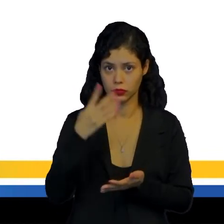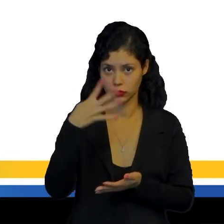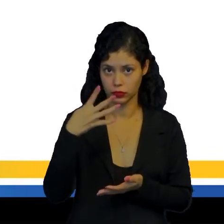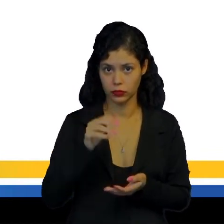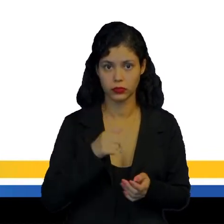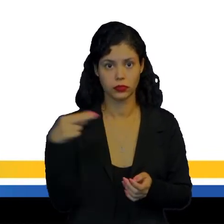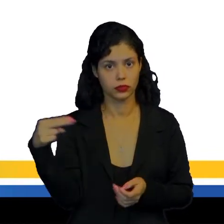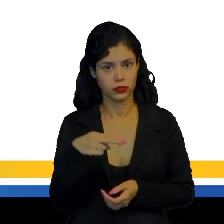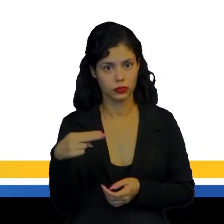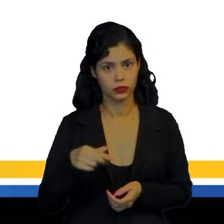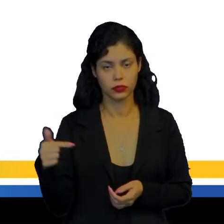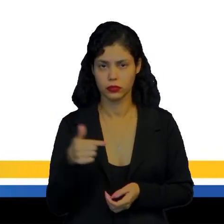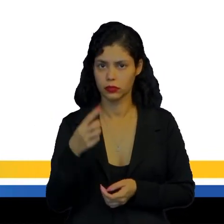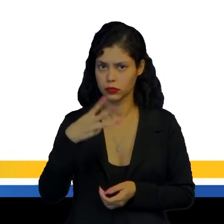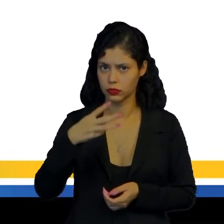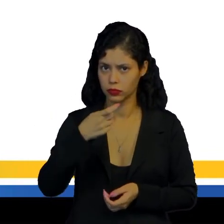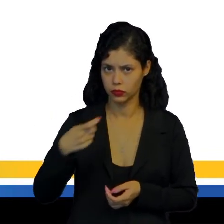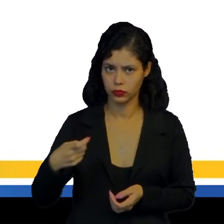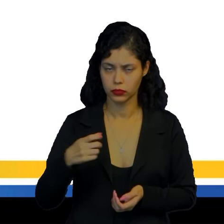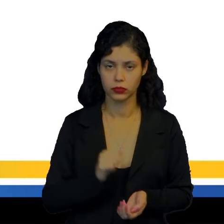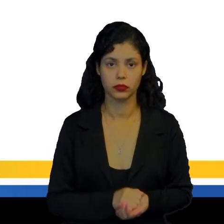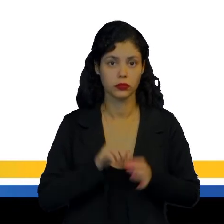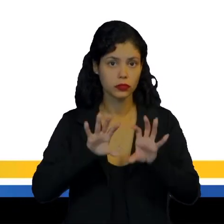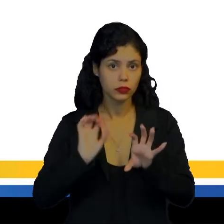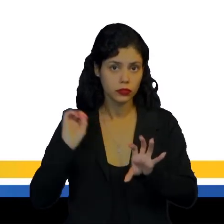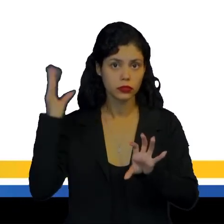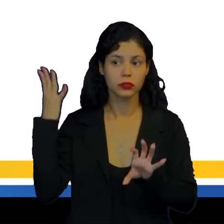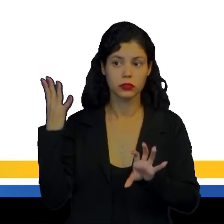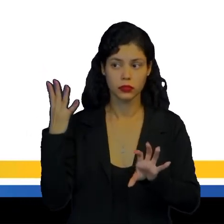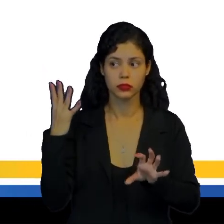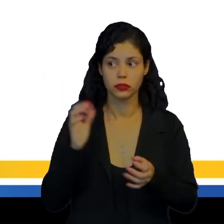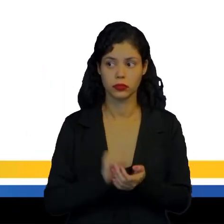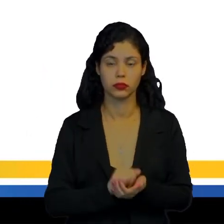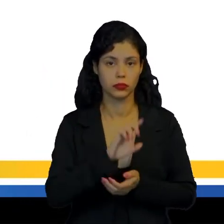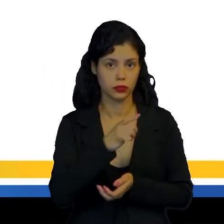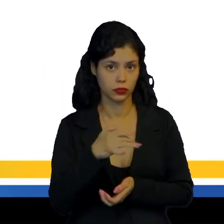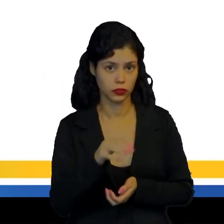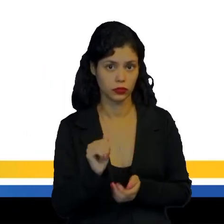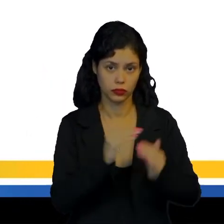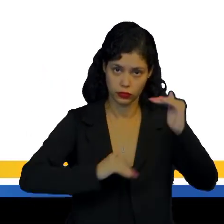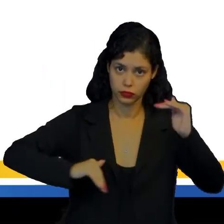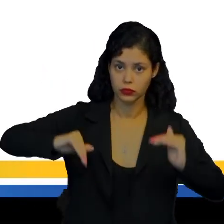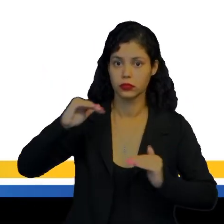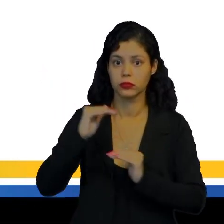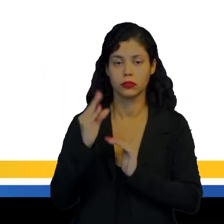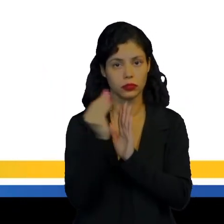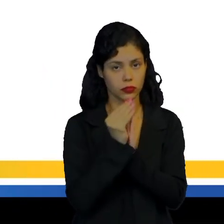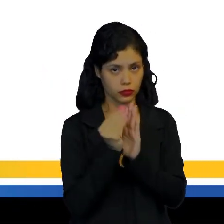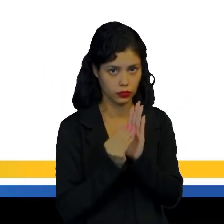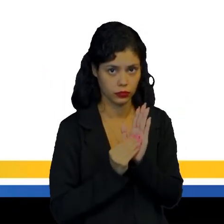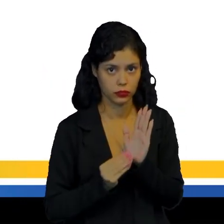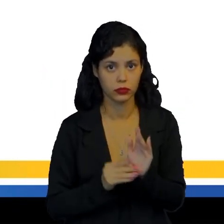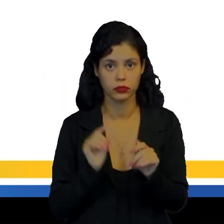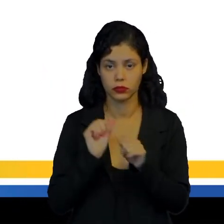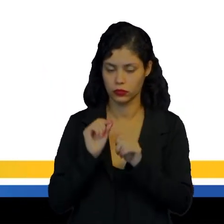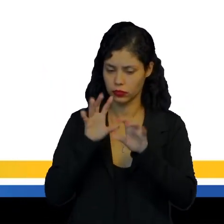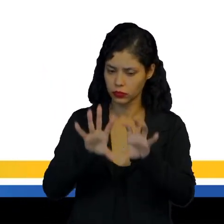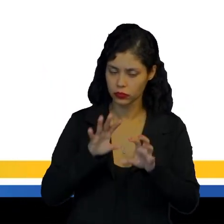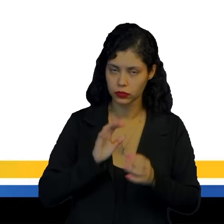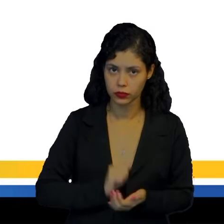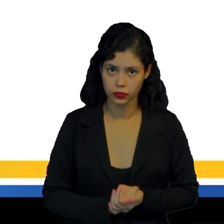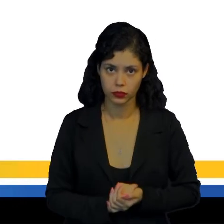que é igual a menos 3x. Esses aí são os expoentes ali de cima que sobrou. Feito isso